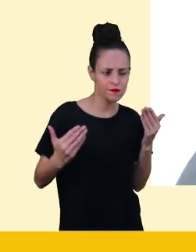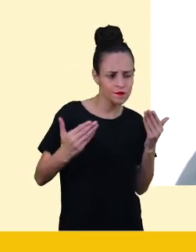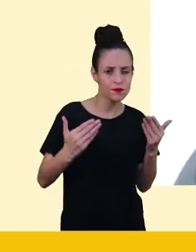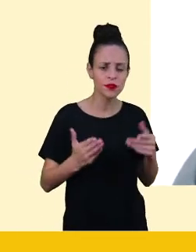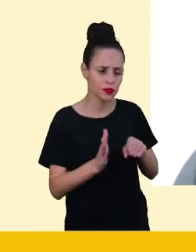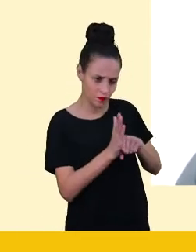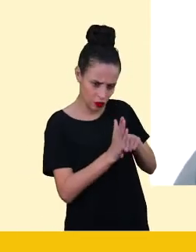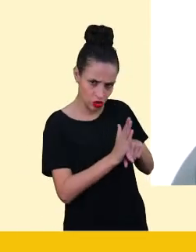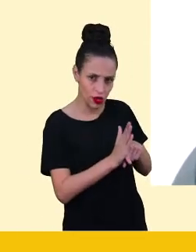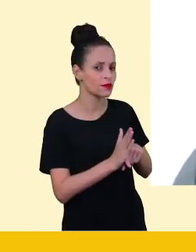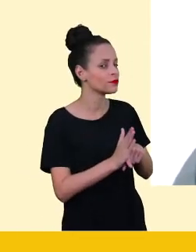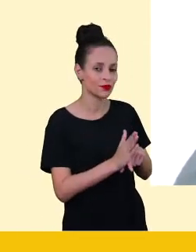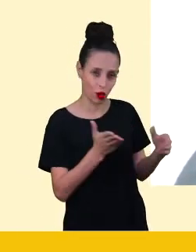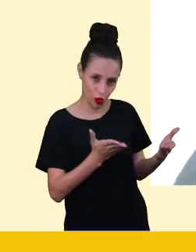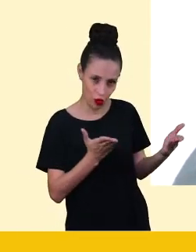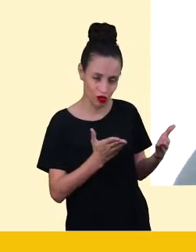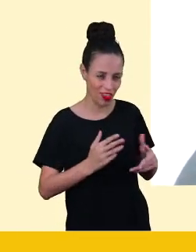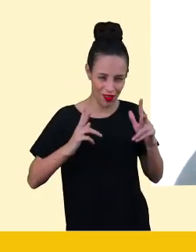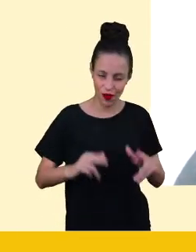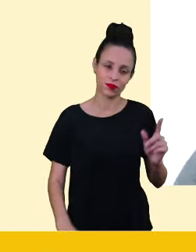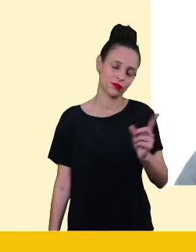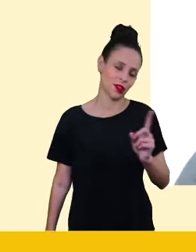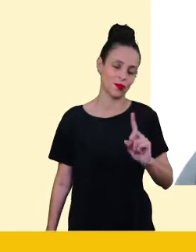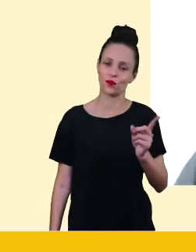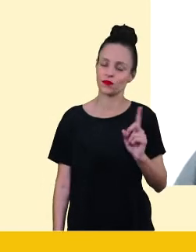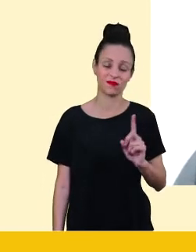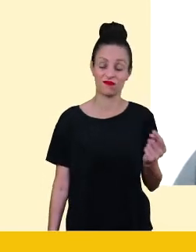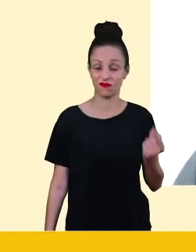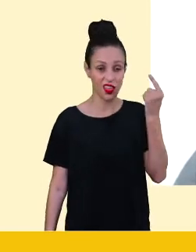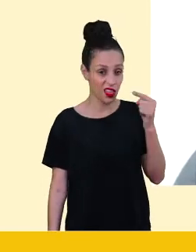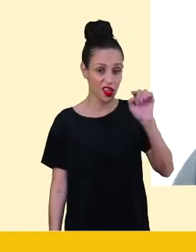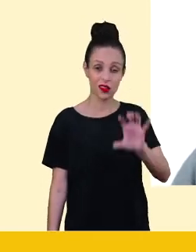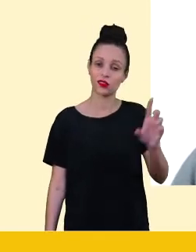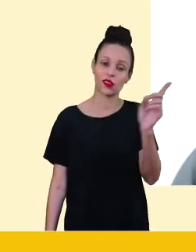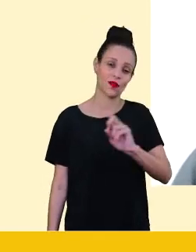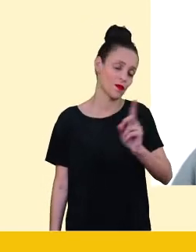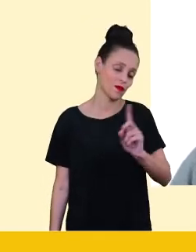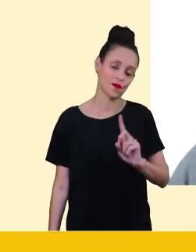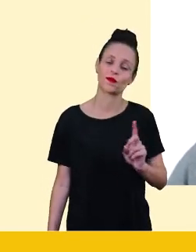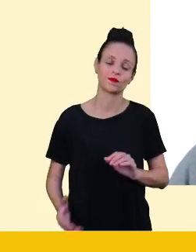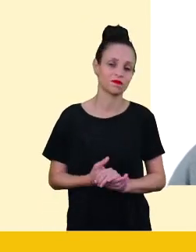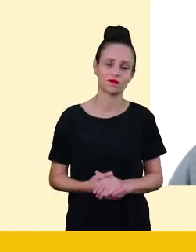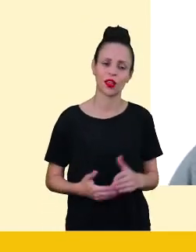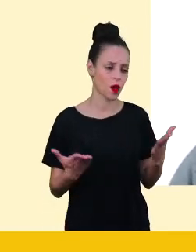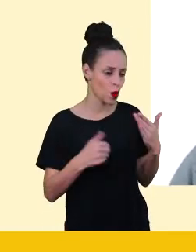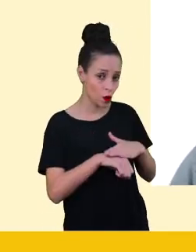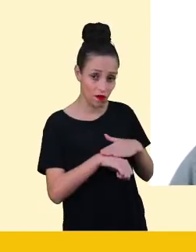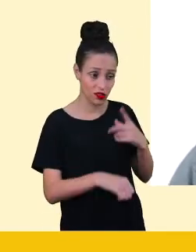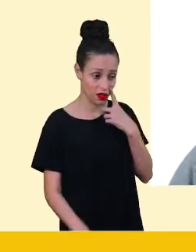né, semelhante, para poder ser punido, não. Não, lá já assim era na conversa, ia lá,